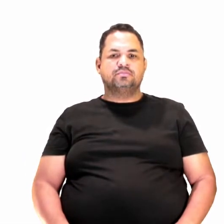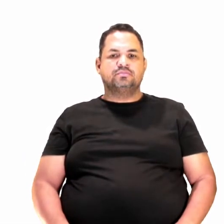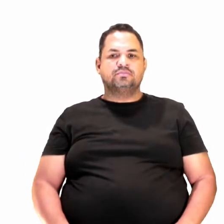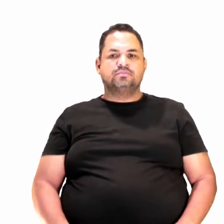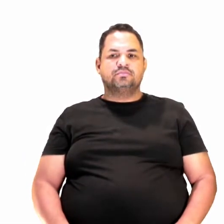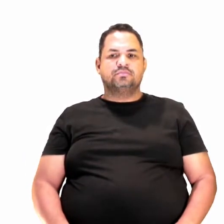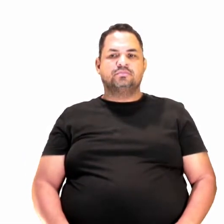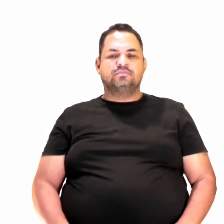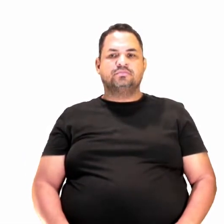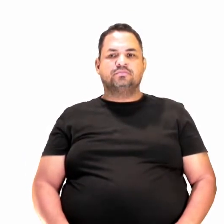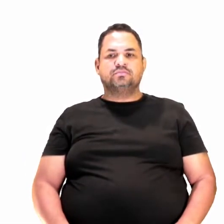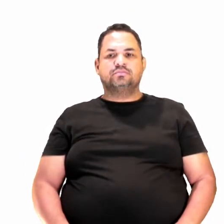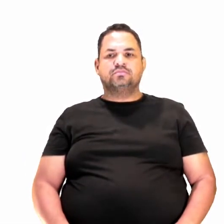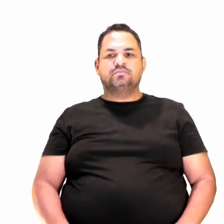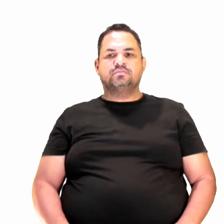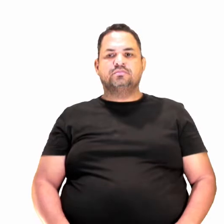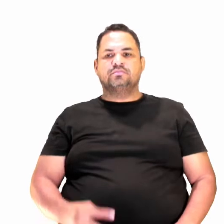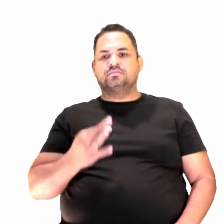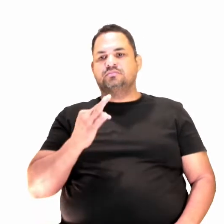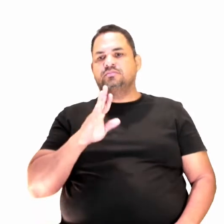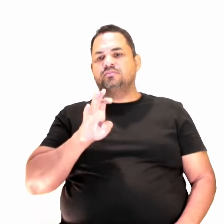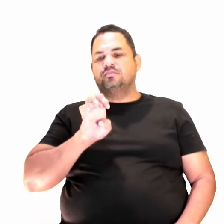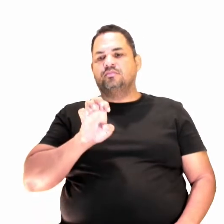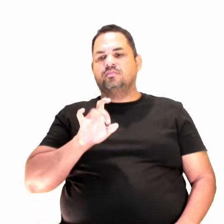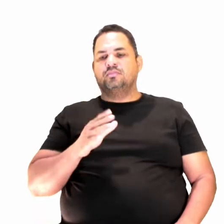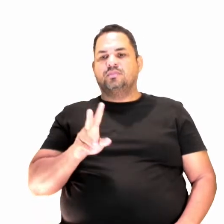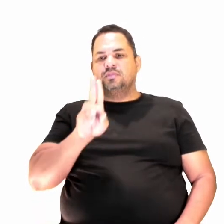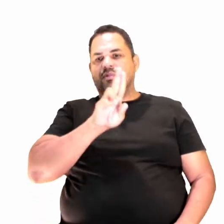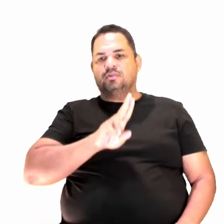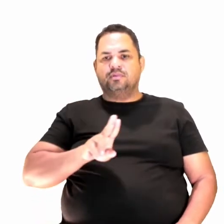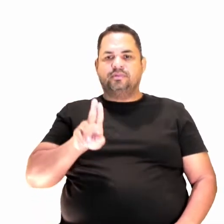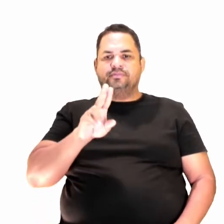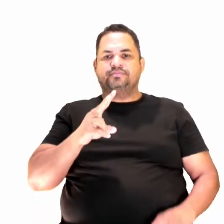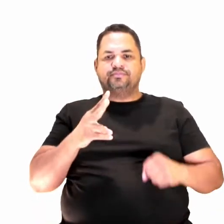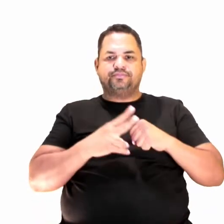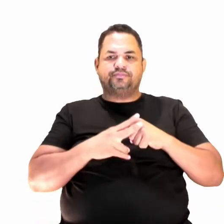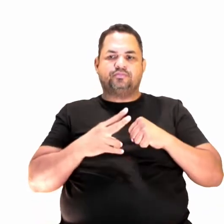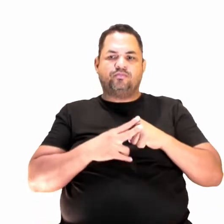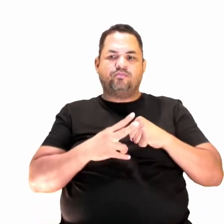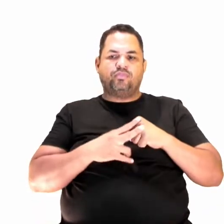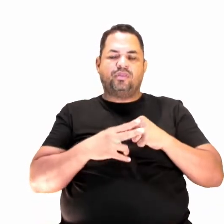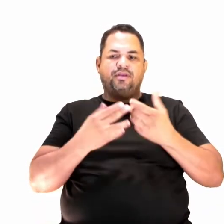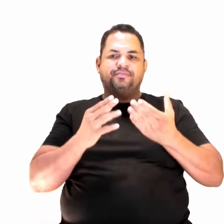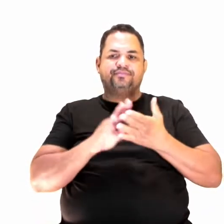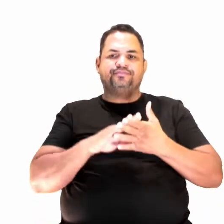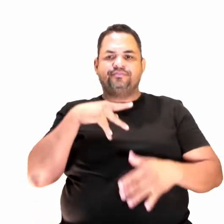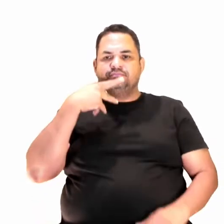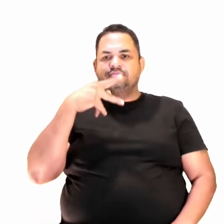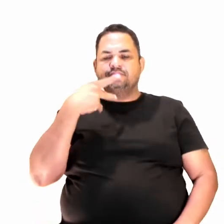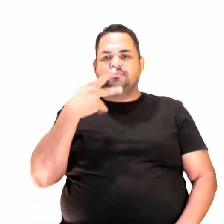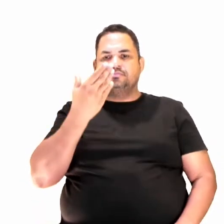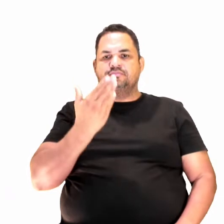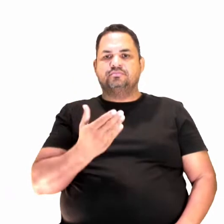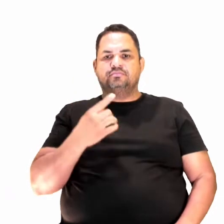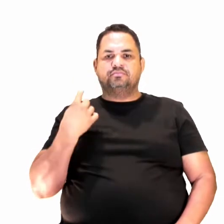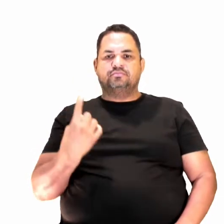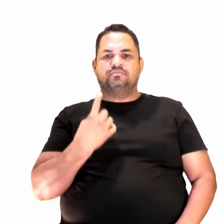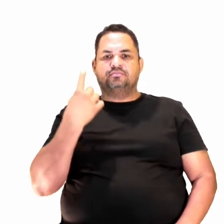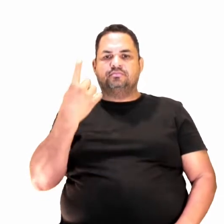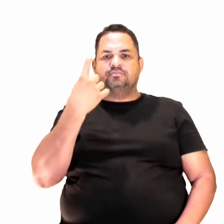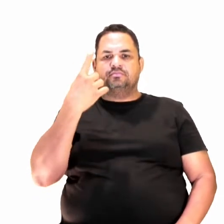no final, é a última palavra. A gente fala, ela tem cabelo, e aí começa a falar os adjetivos, assim, assado,